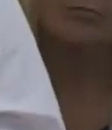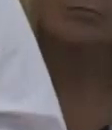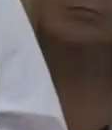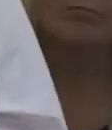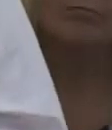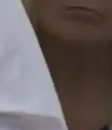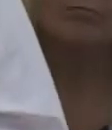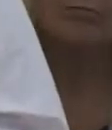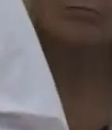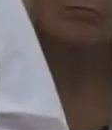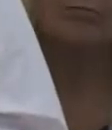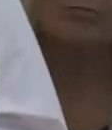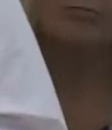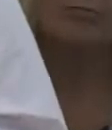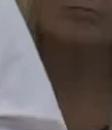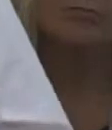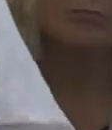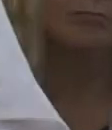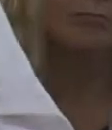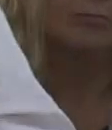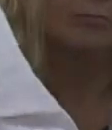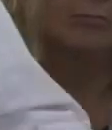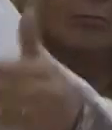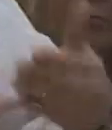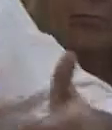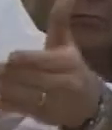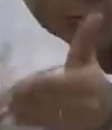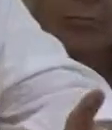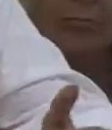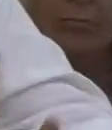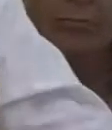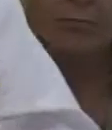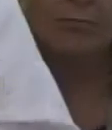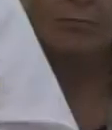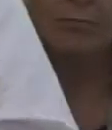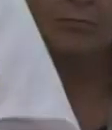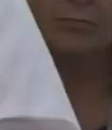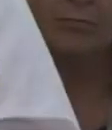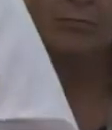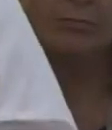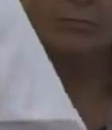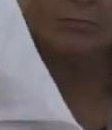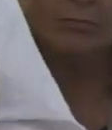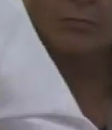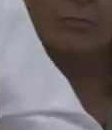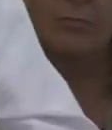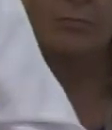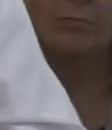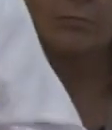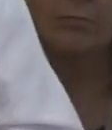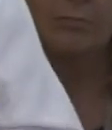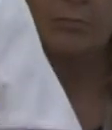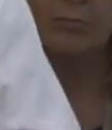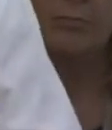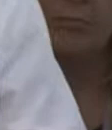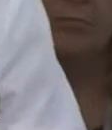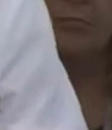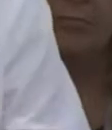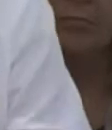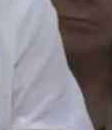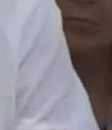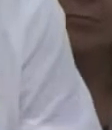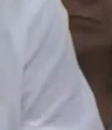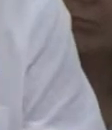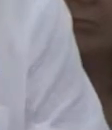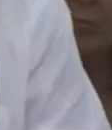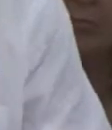passam dificuldades tremendas. Muitas vezes as próprias crianças precisam ir trabalhar. Eu, dentro daquilo que Vossa